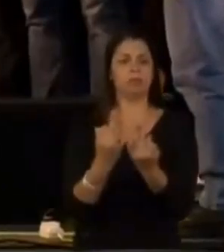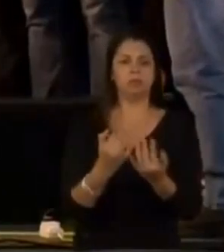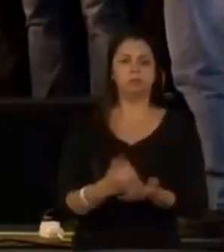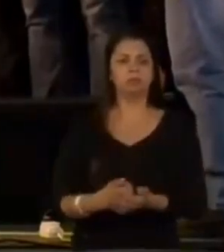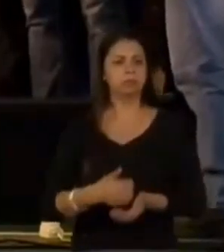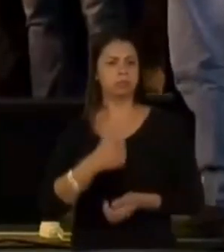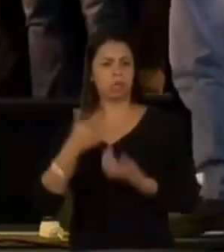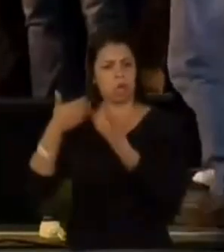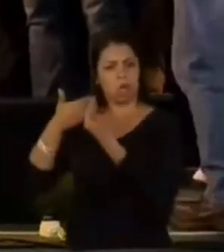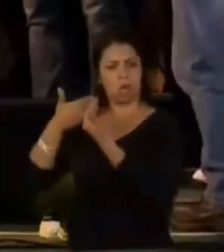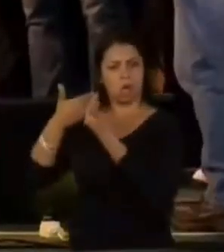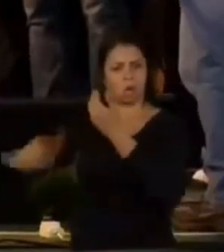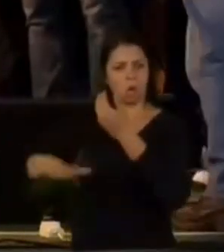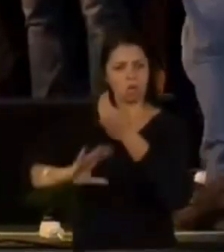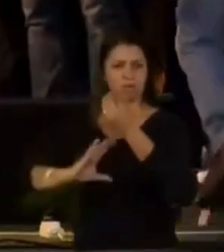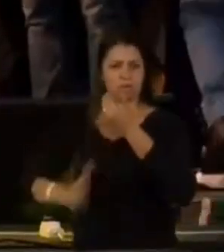contra o aborto.